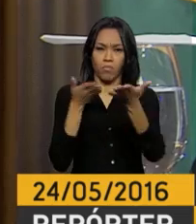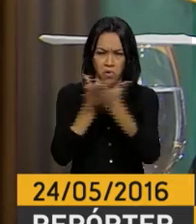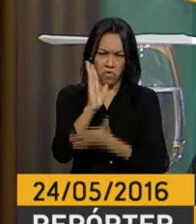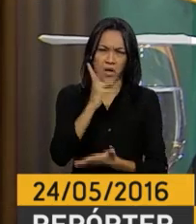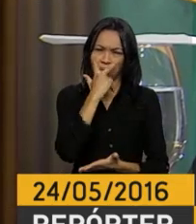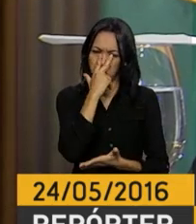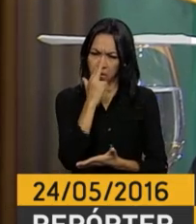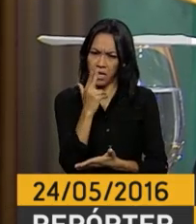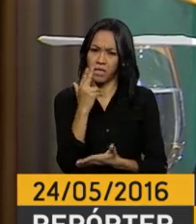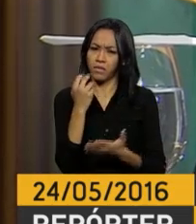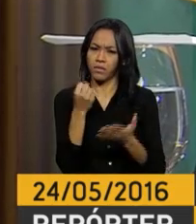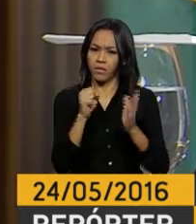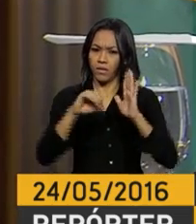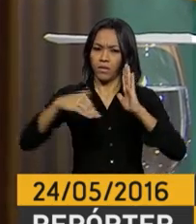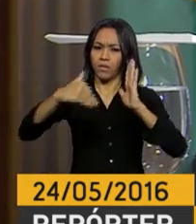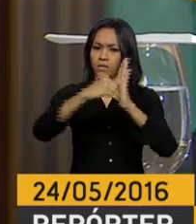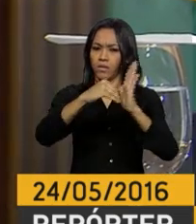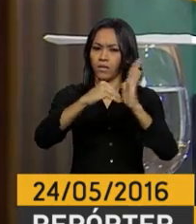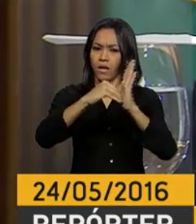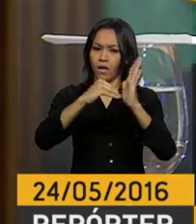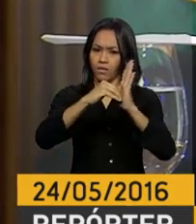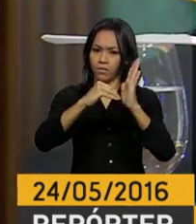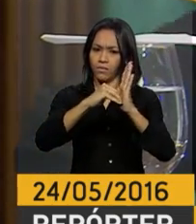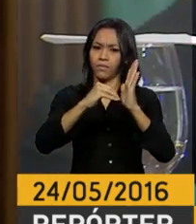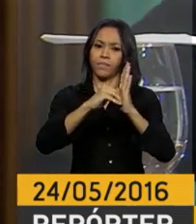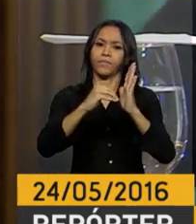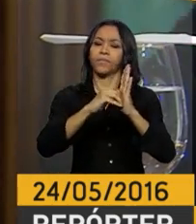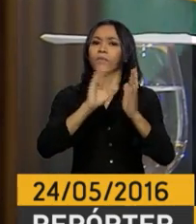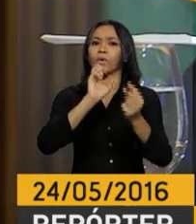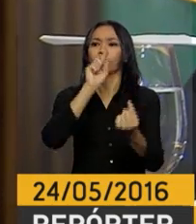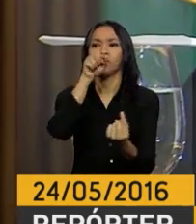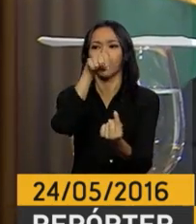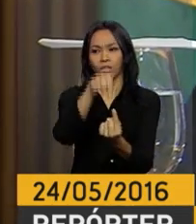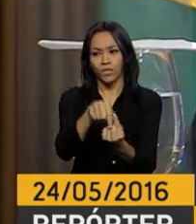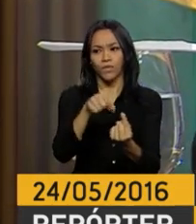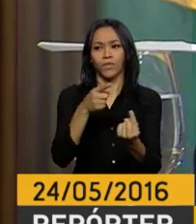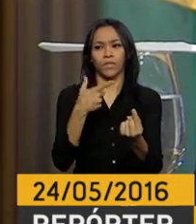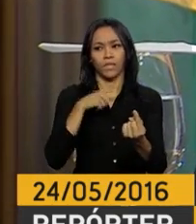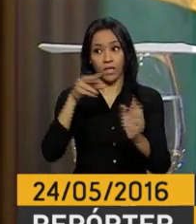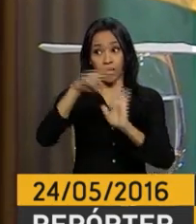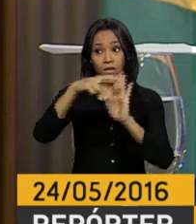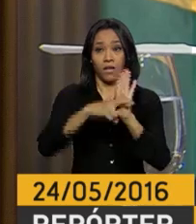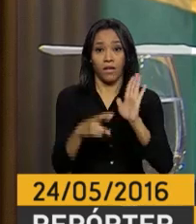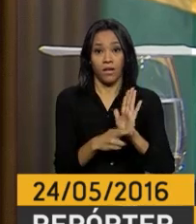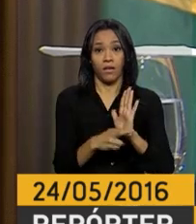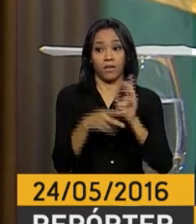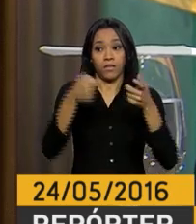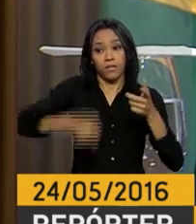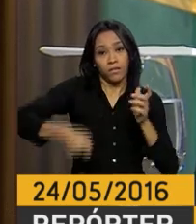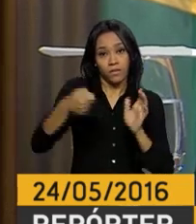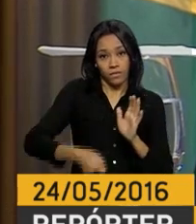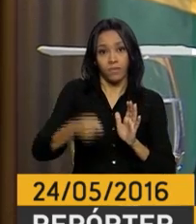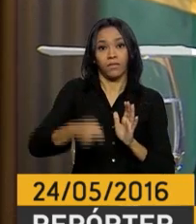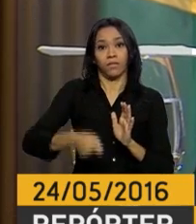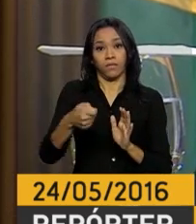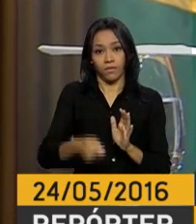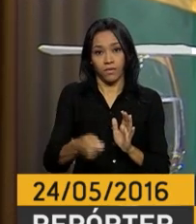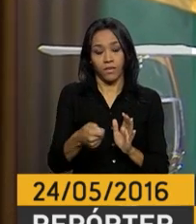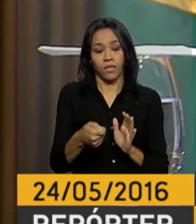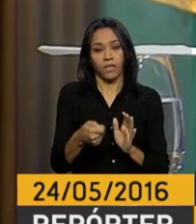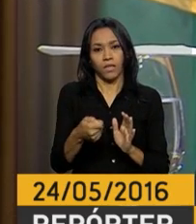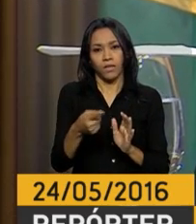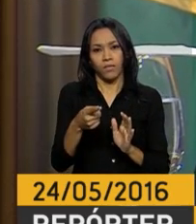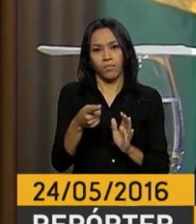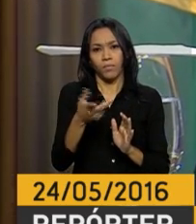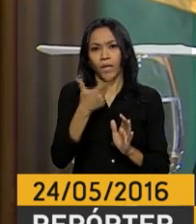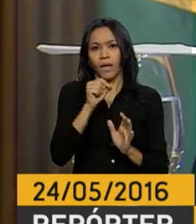é isto, foi para a Câmara, né? Visa introduzir critérios rígidos para a nomeação de dirigentes dos fundos